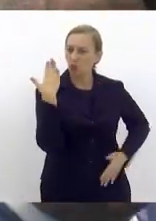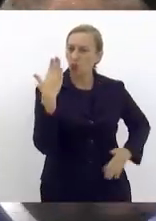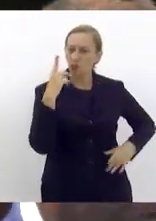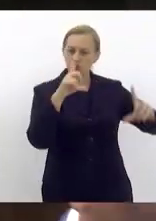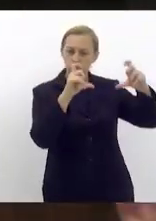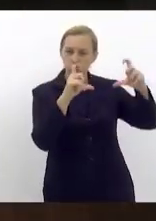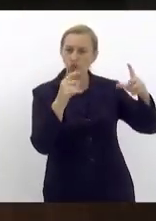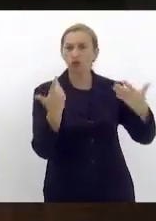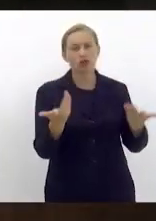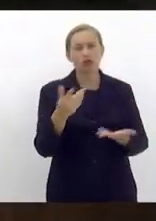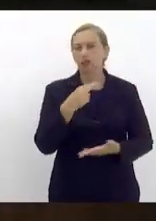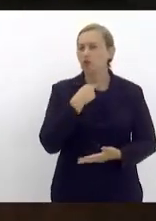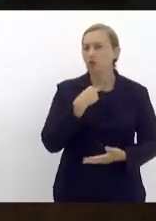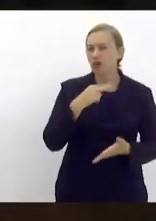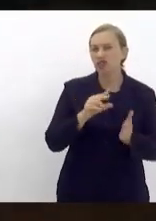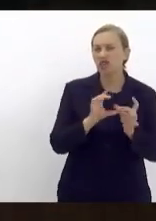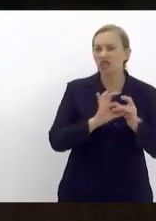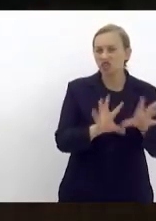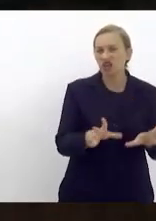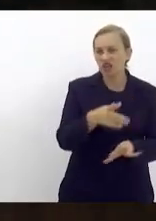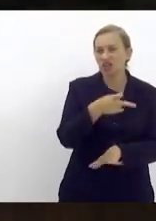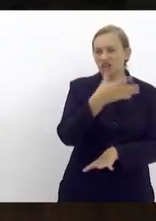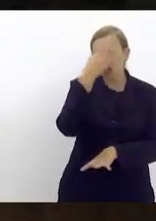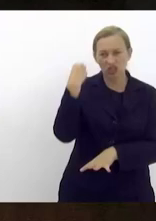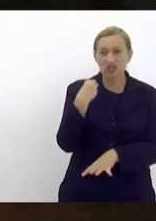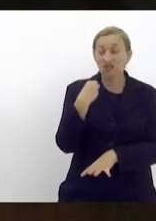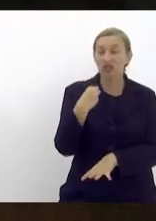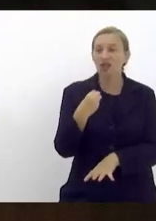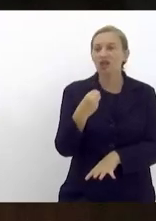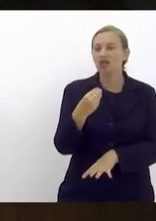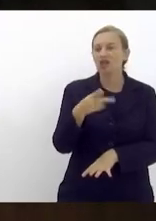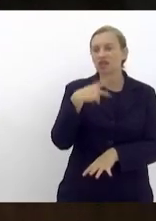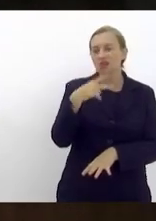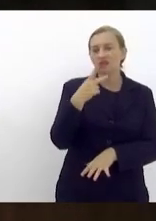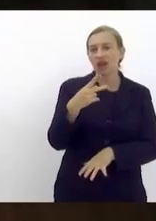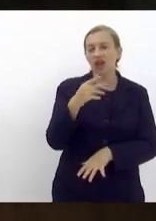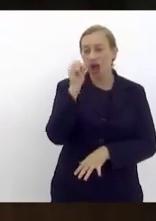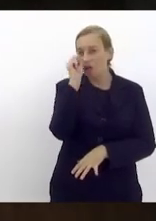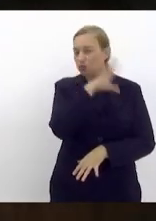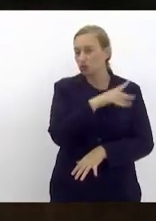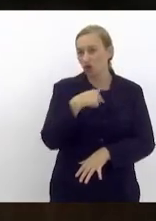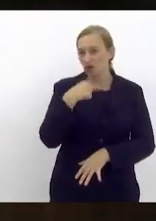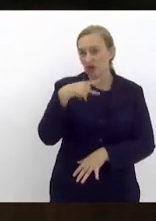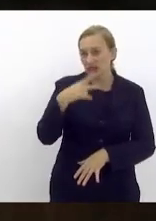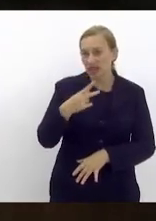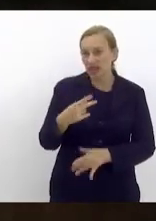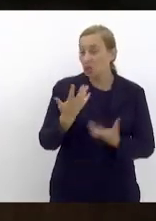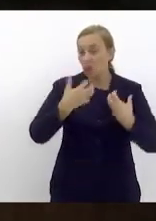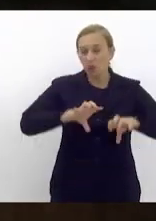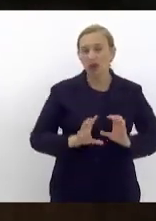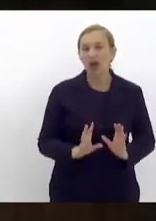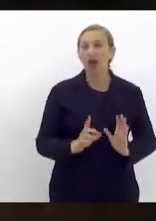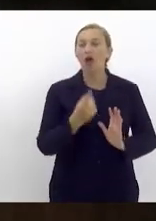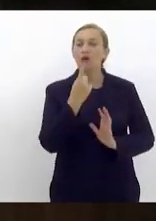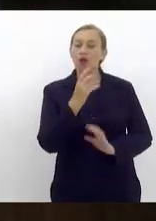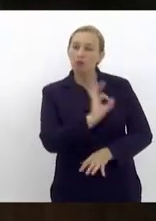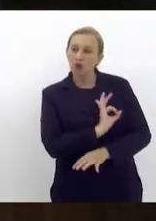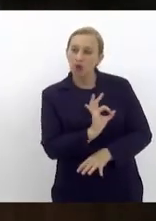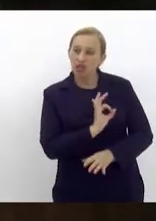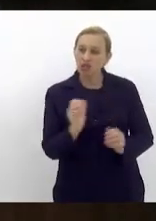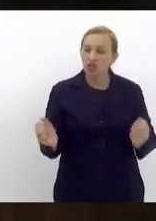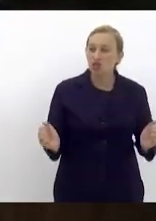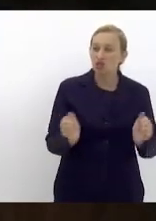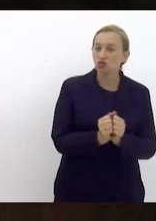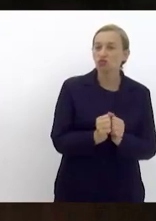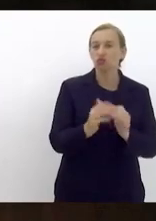pode deixar passar em branco um comentário absurdo como o que eu ouvi aqui, dizendo que não se quer polícia ao lado de